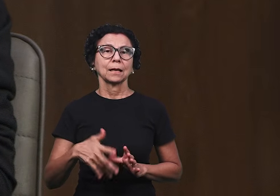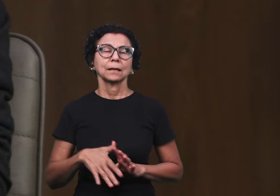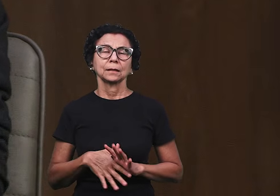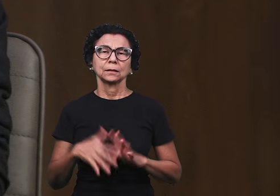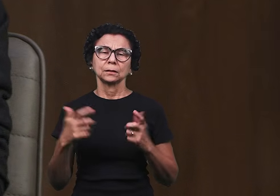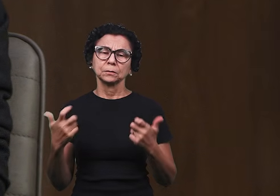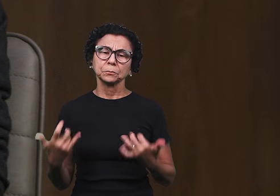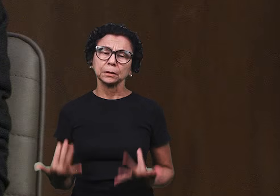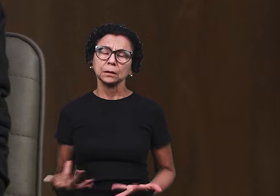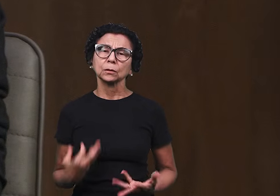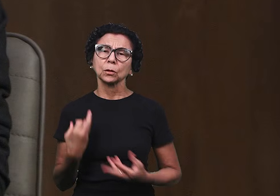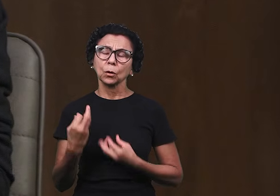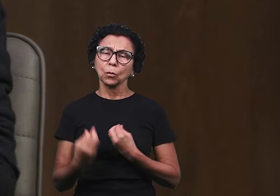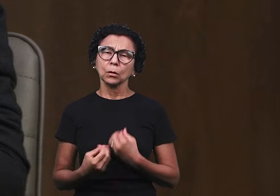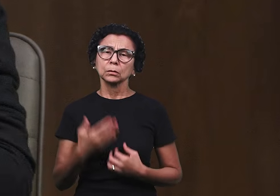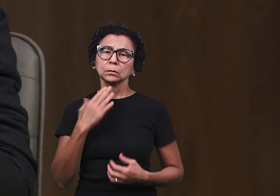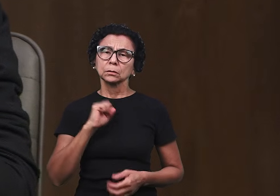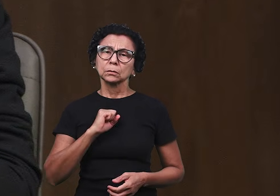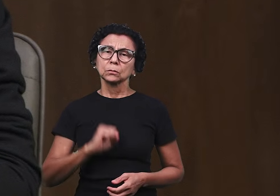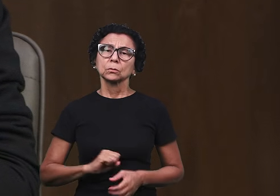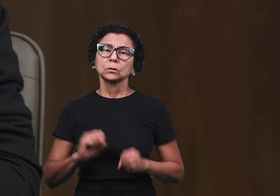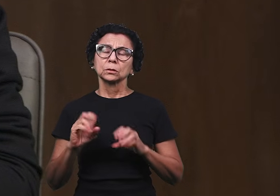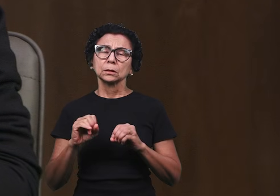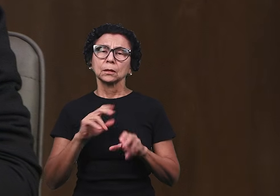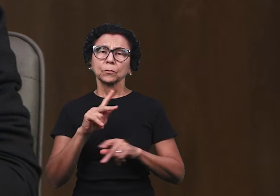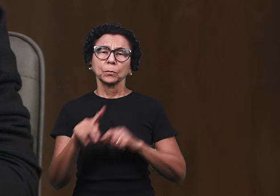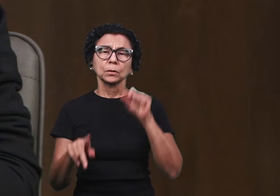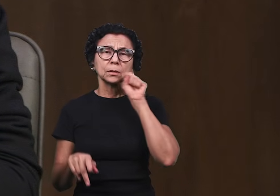iam ensinados a temer a Deus, o povo em